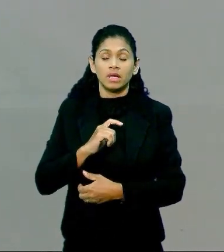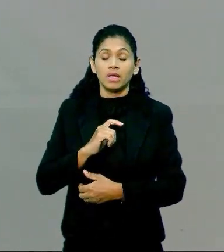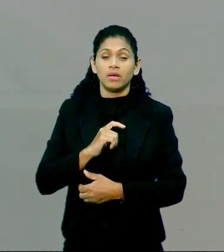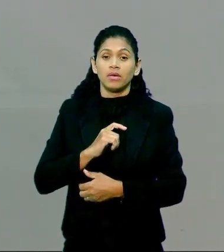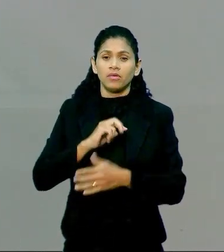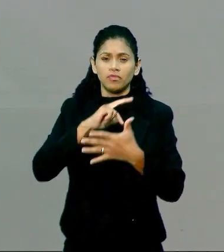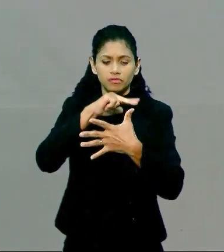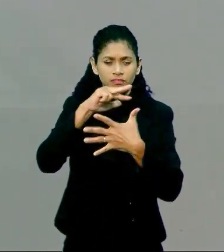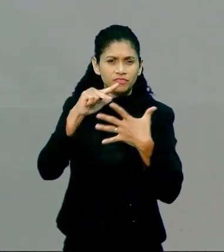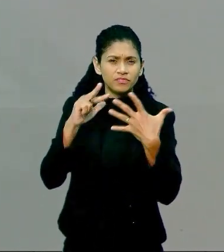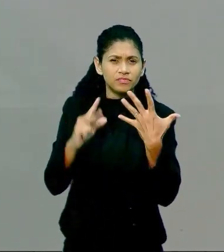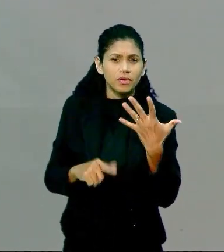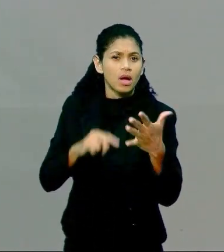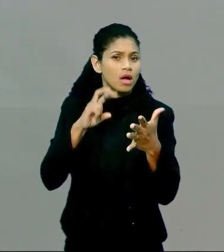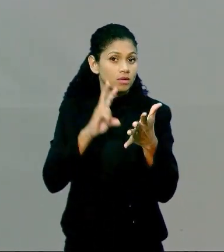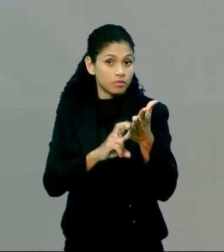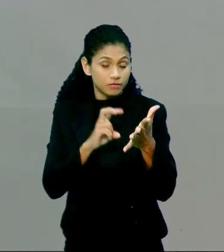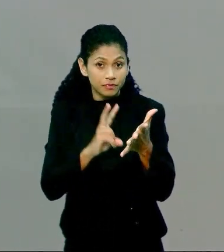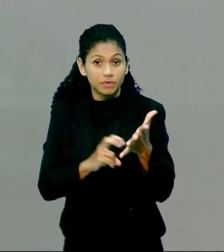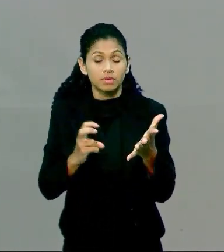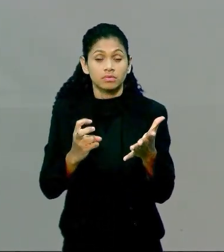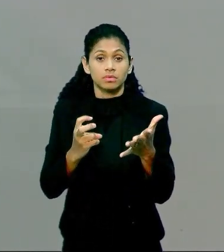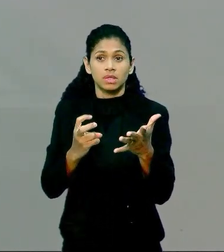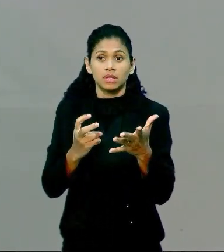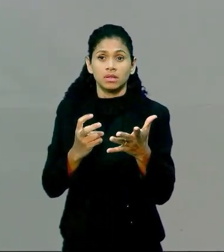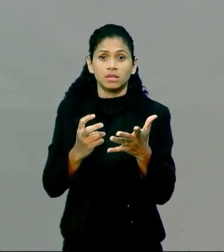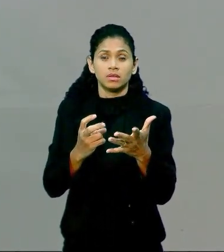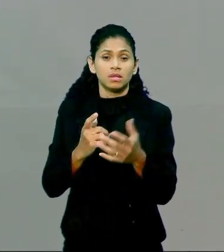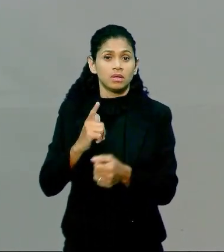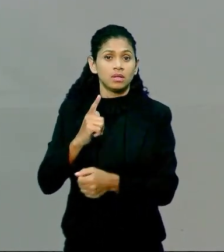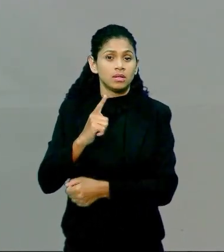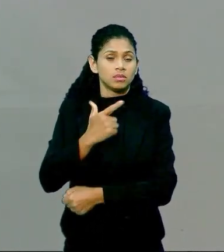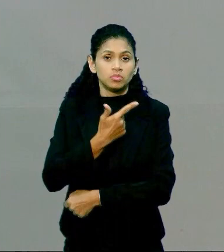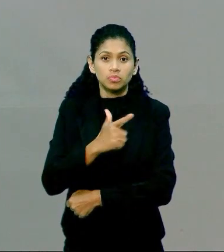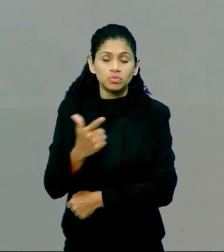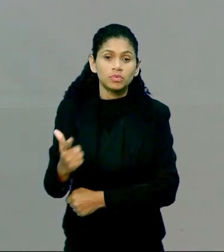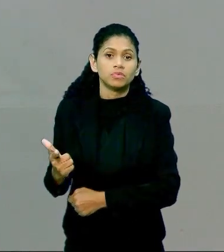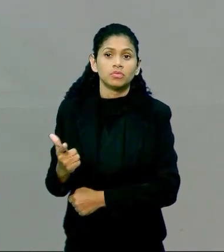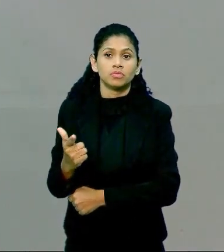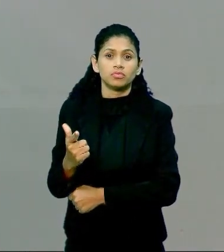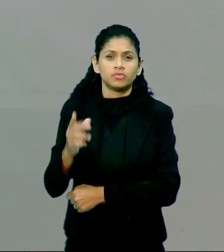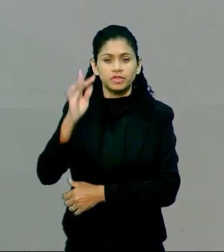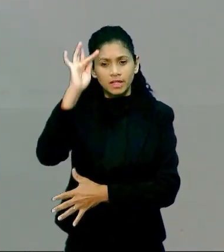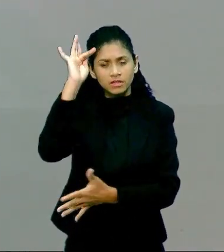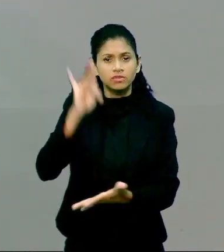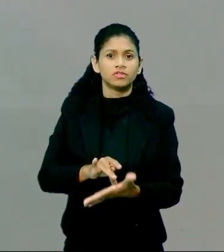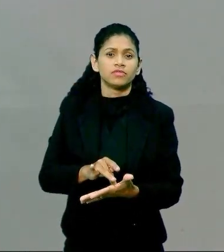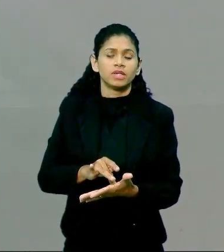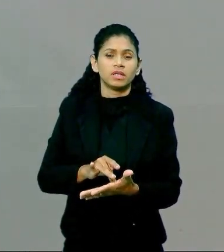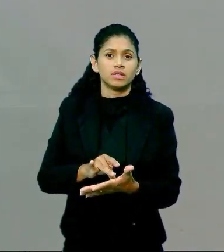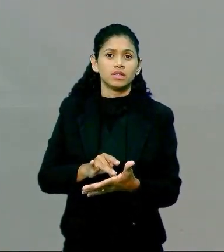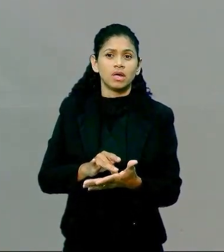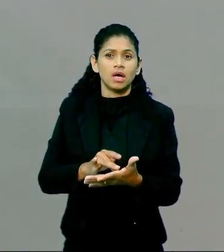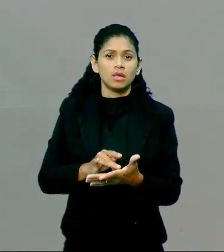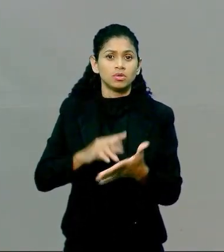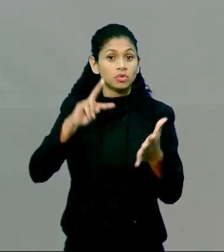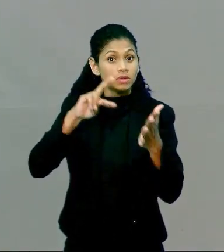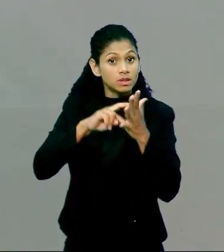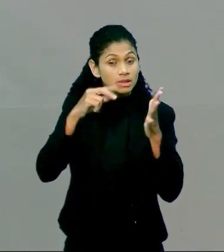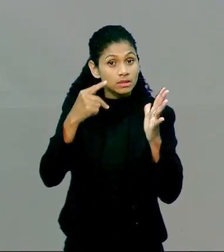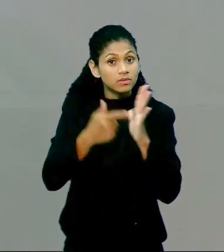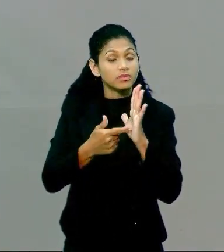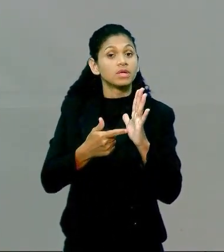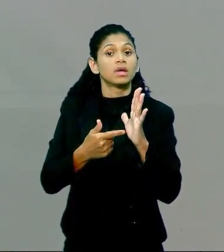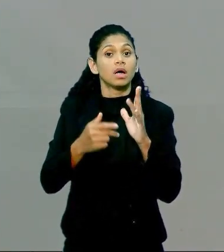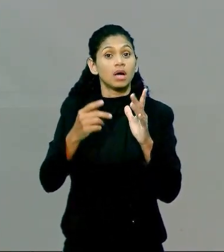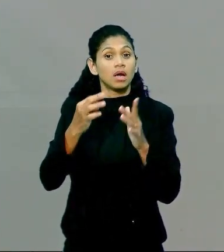a gente não tem a real importância do seu significado contextual, ou até mesmo não